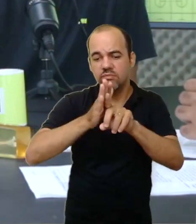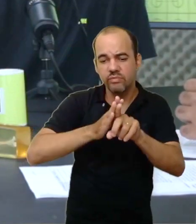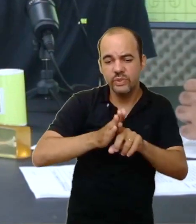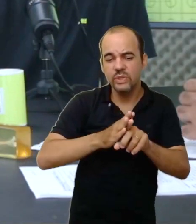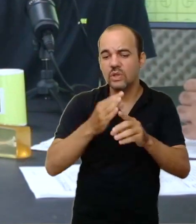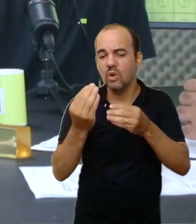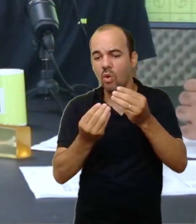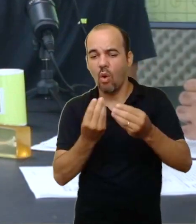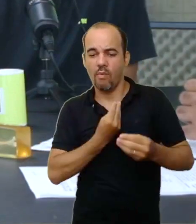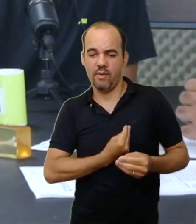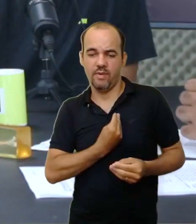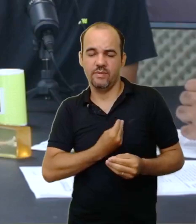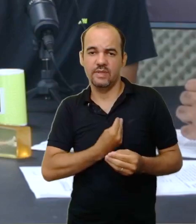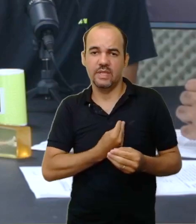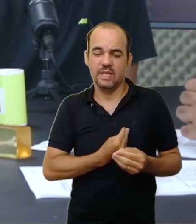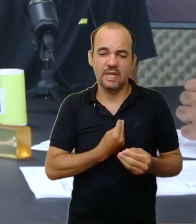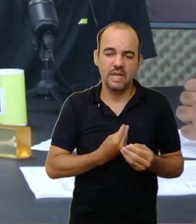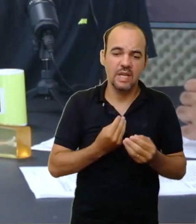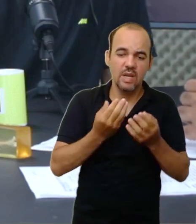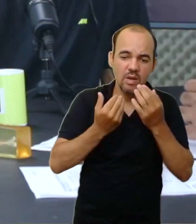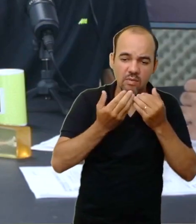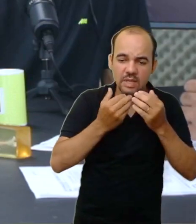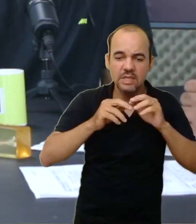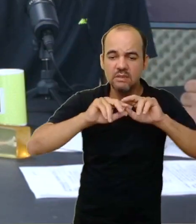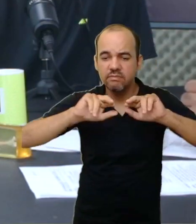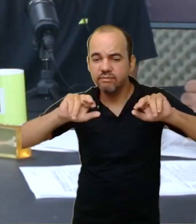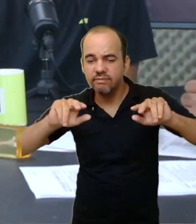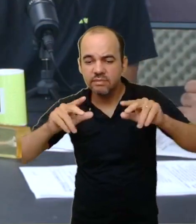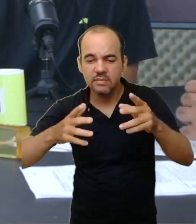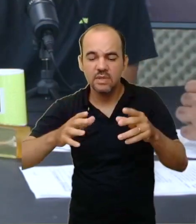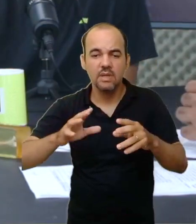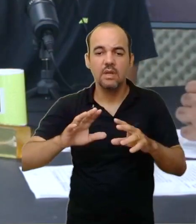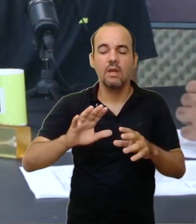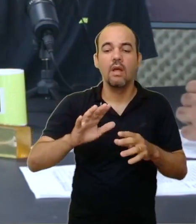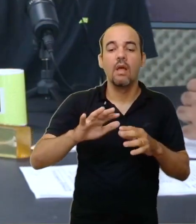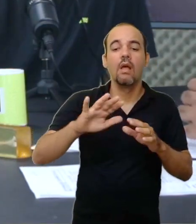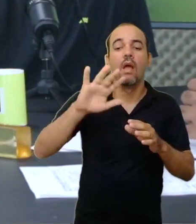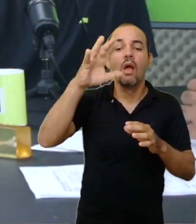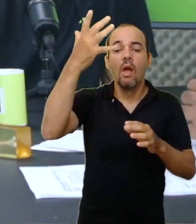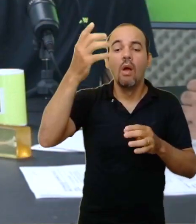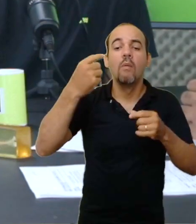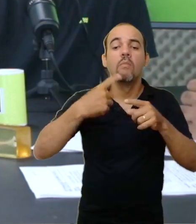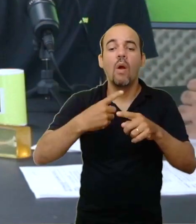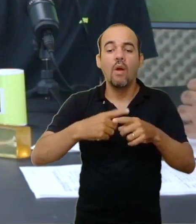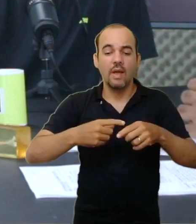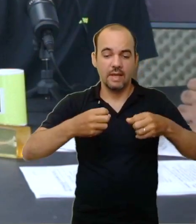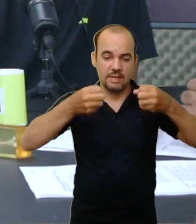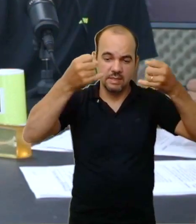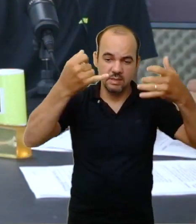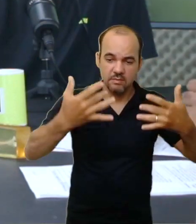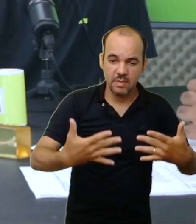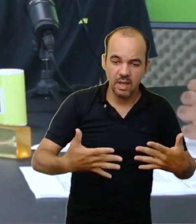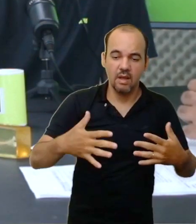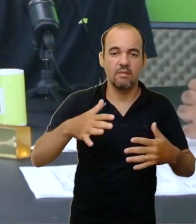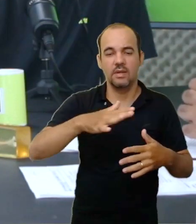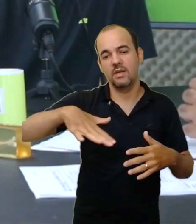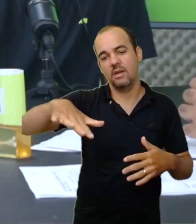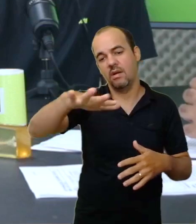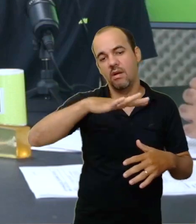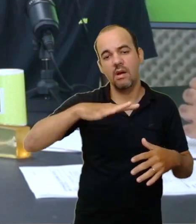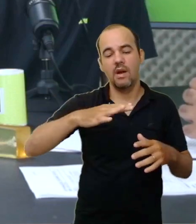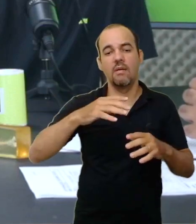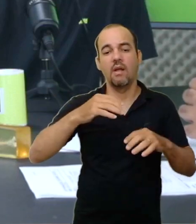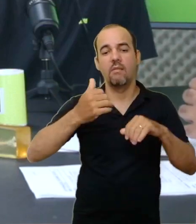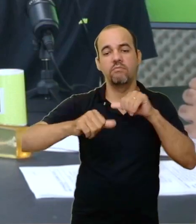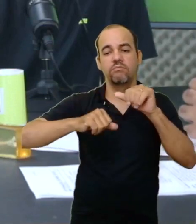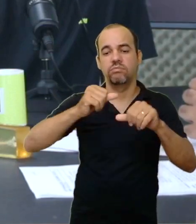está acontecendo e o que é que está acontecendo para que esse cenário seja diferente. Né? Então,